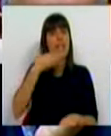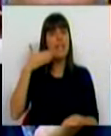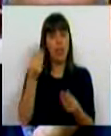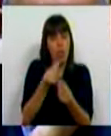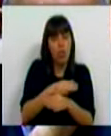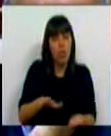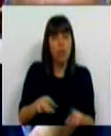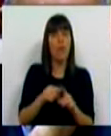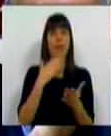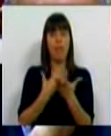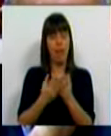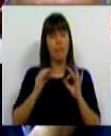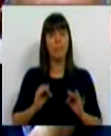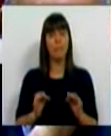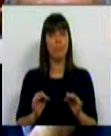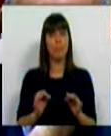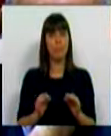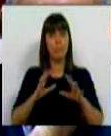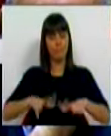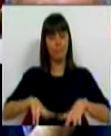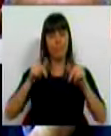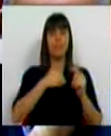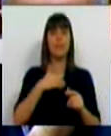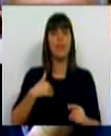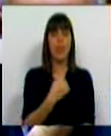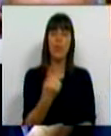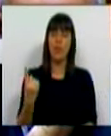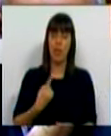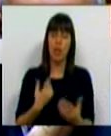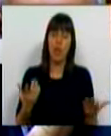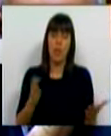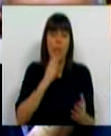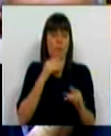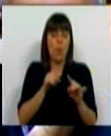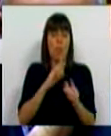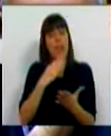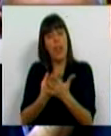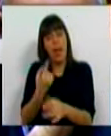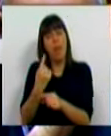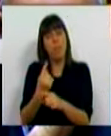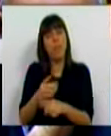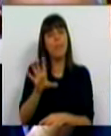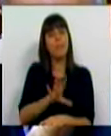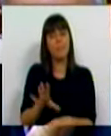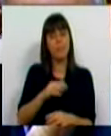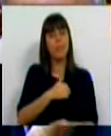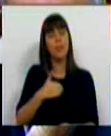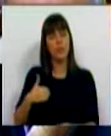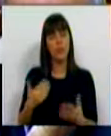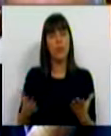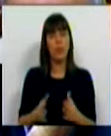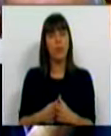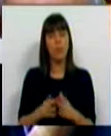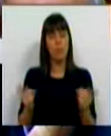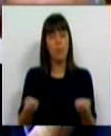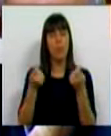porque condiciona definitivamente a evolução da saúde de cada um e contribui de uma forma saudável